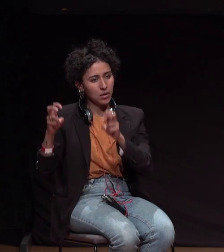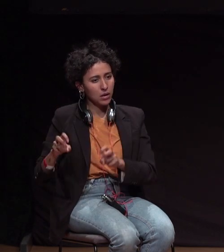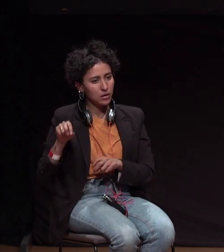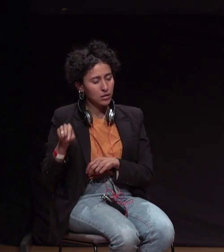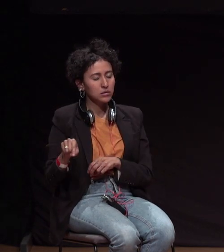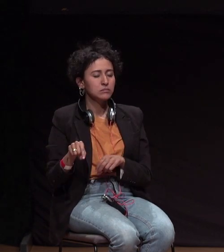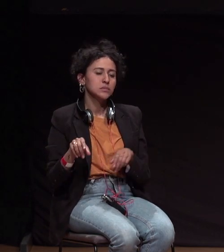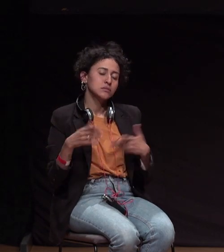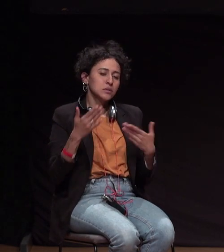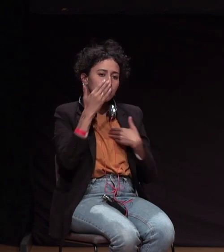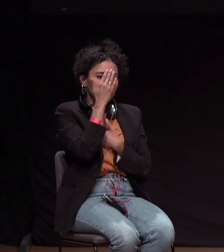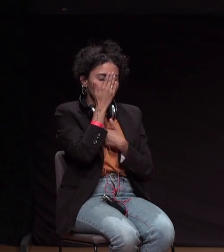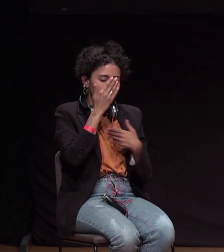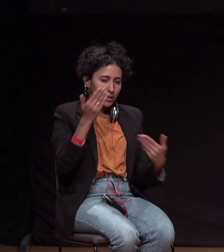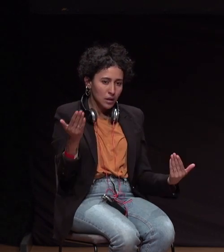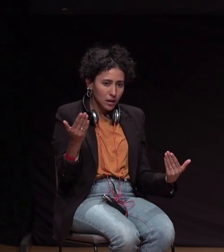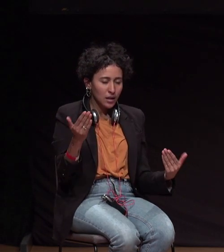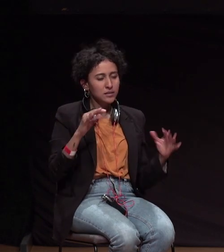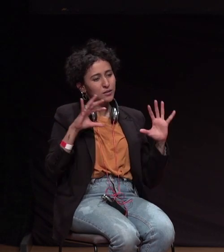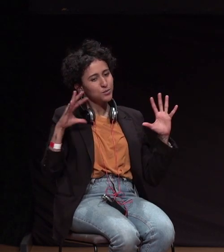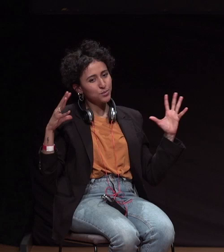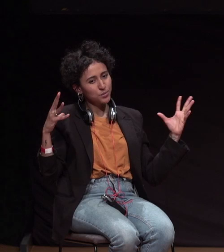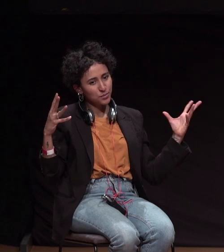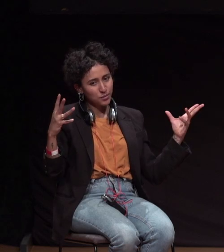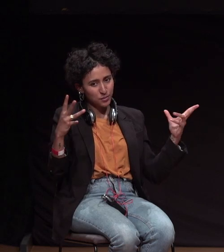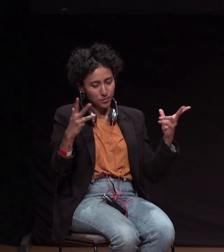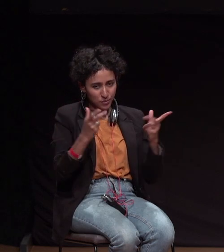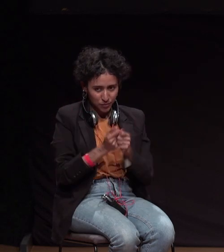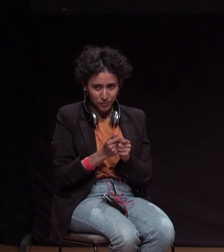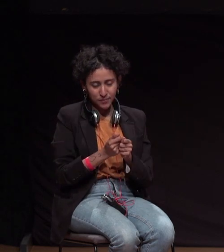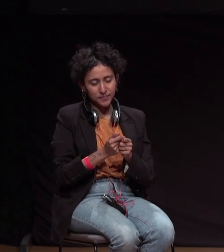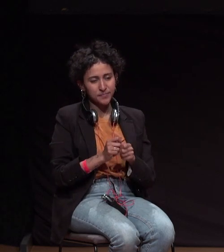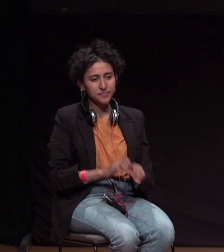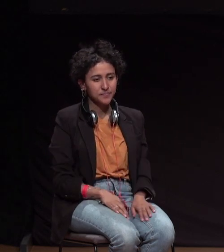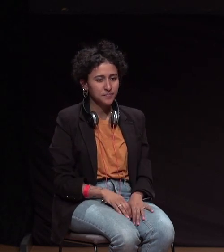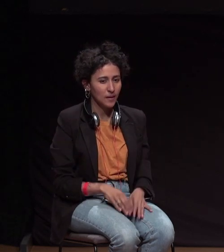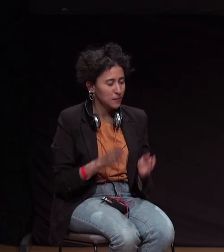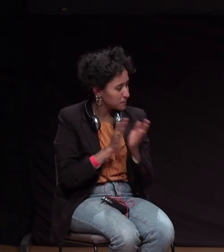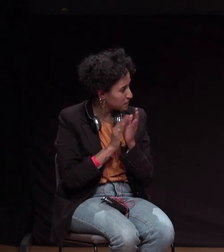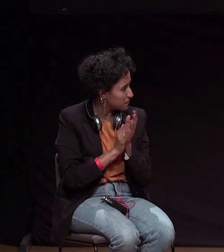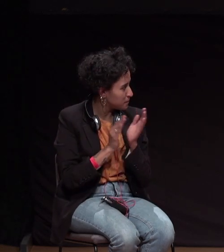E muito obrigada a todas, todos e todos. E é isso aí. Obrigada, gente.